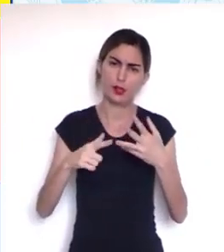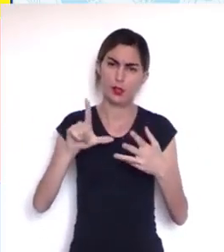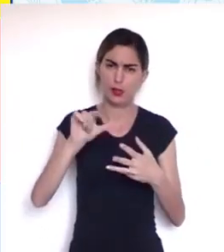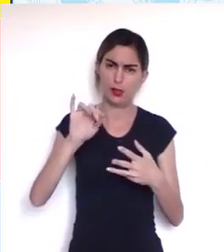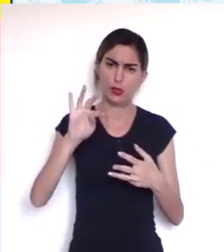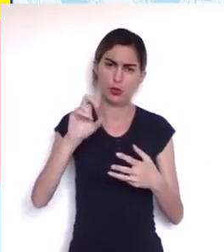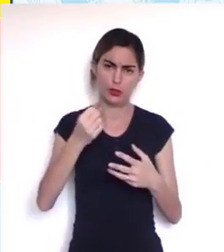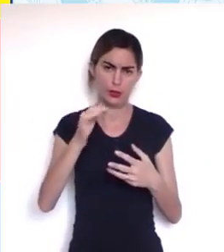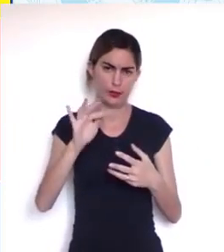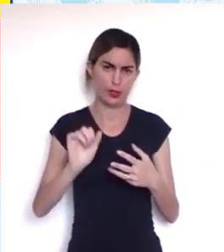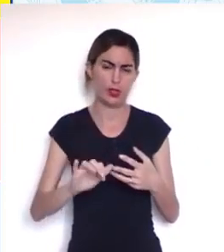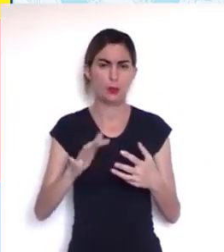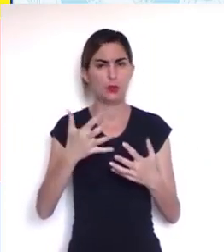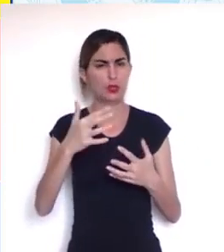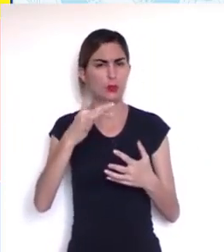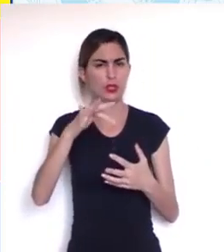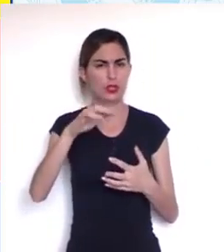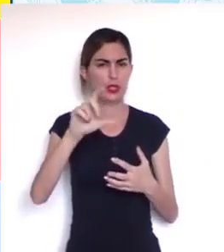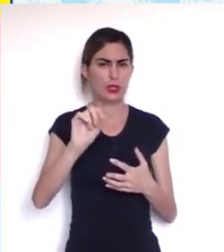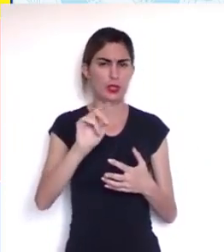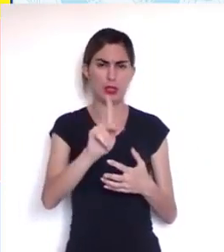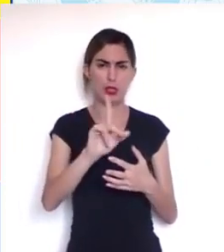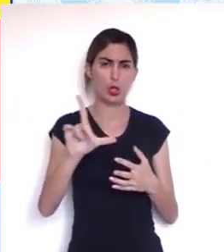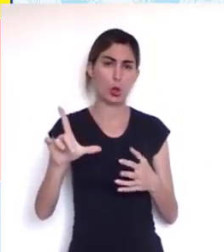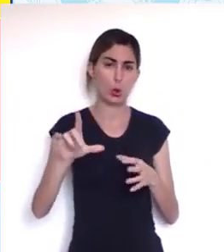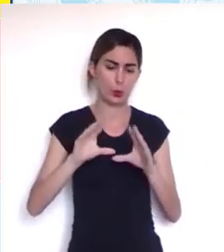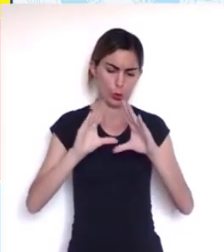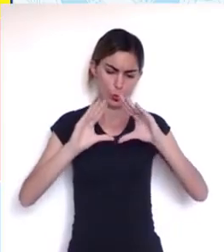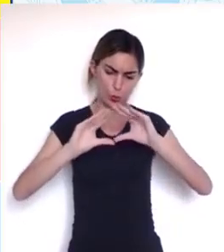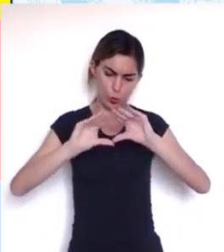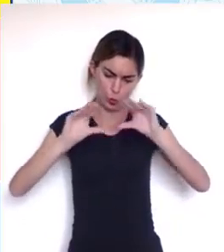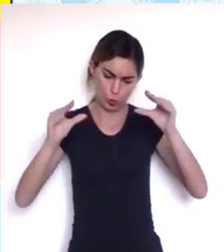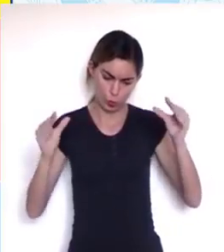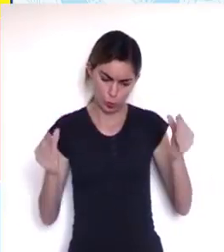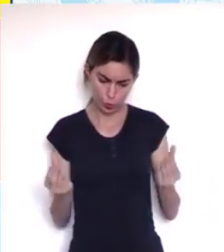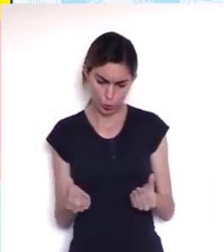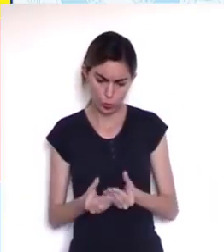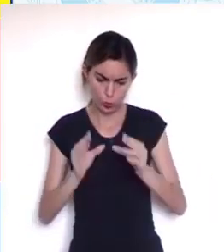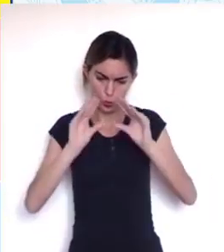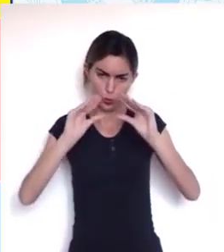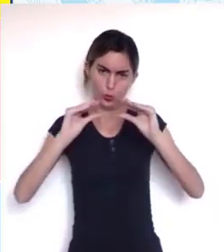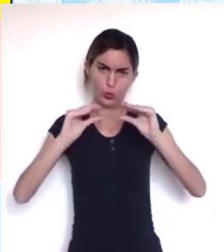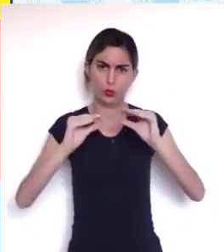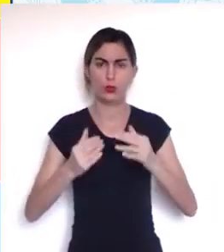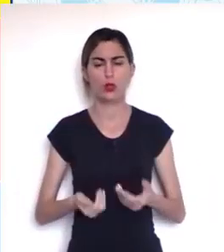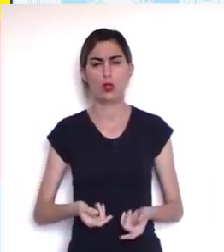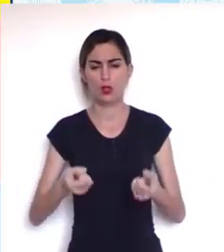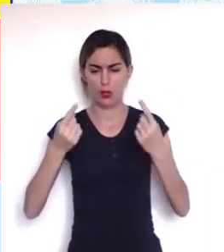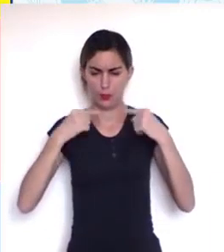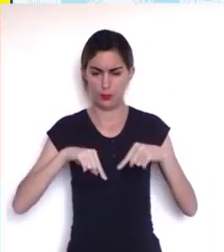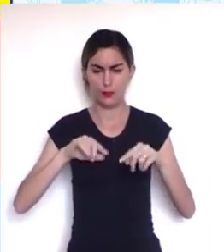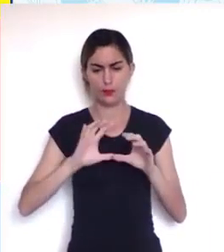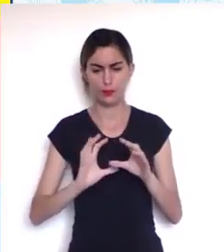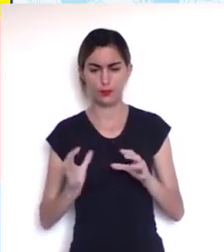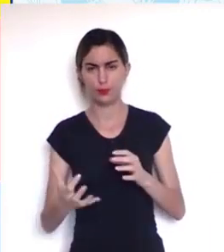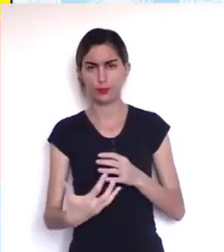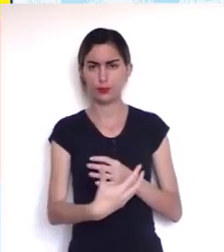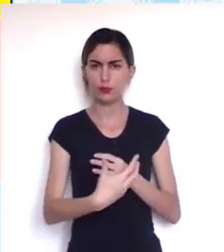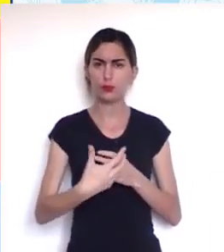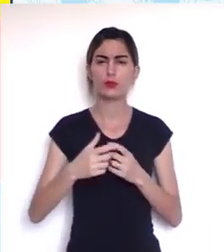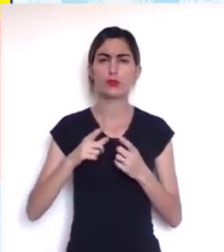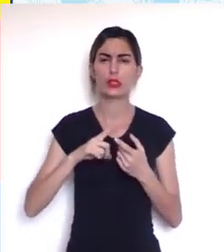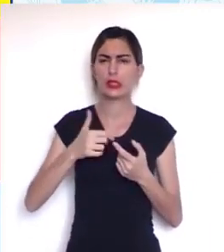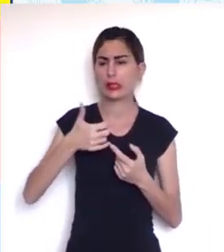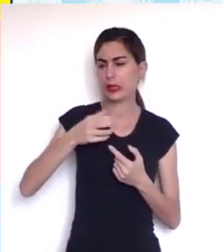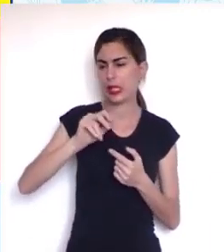pelo menos aí uns 70 quilômetros de espessura. Logo, né, abaixo dos continentes.